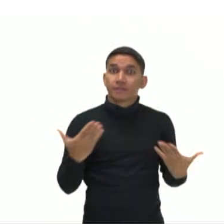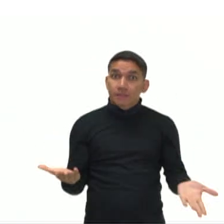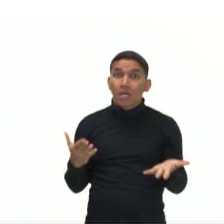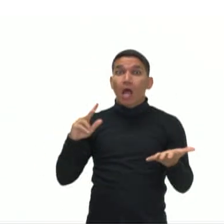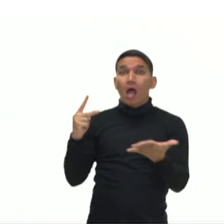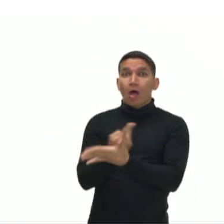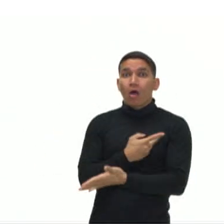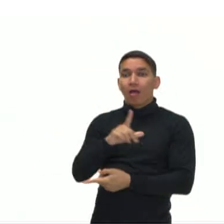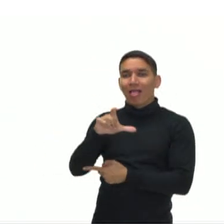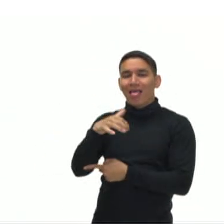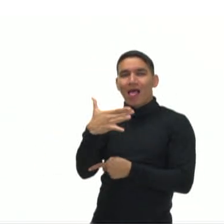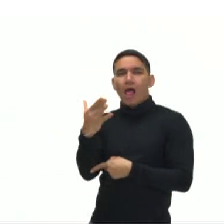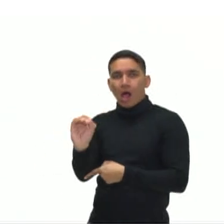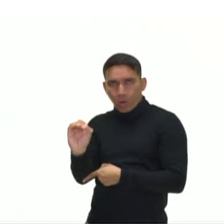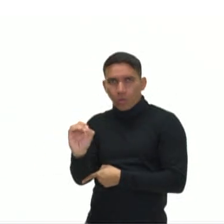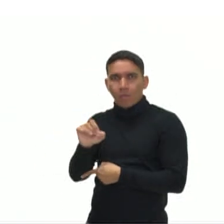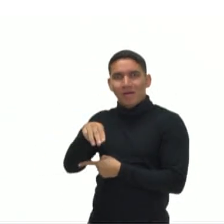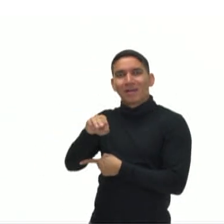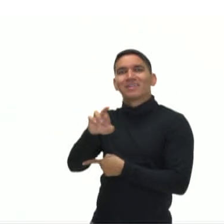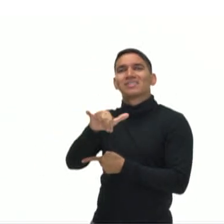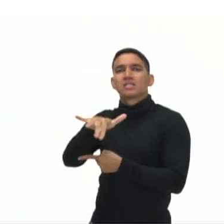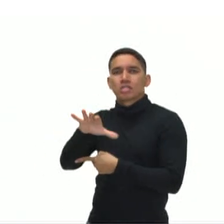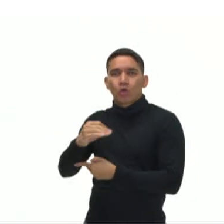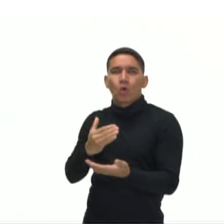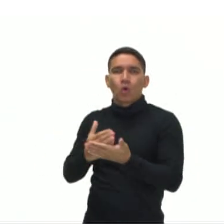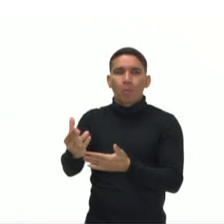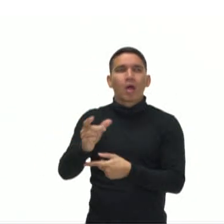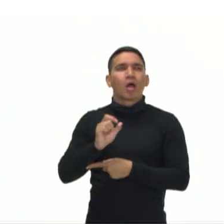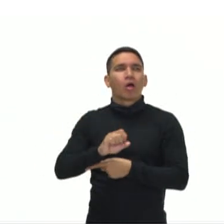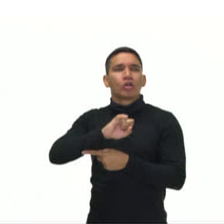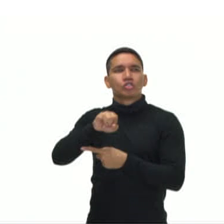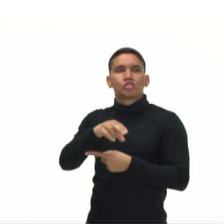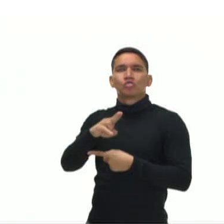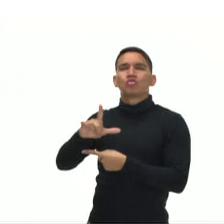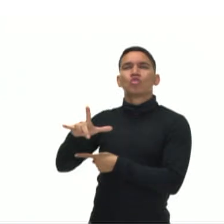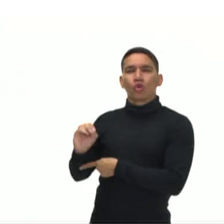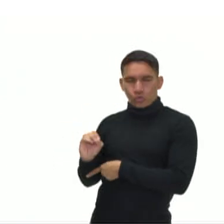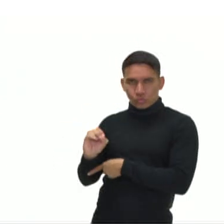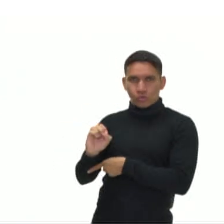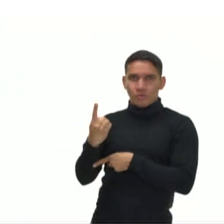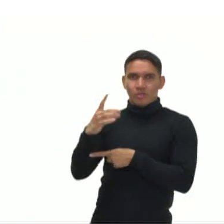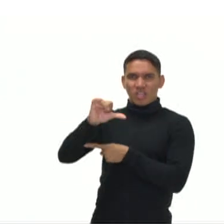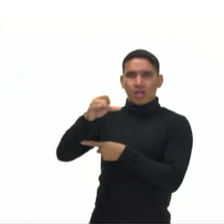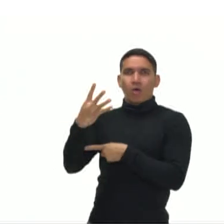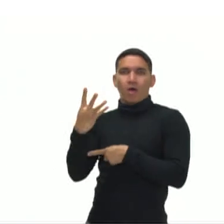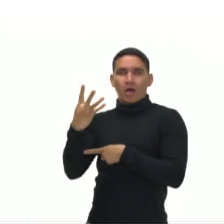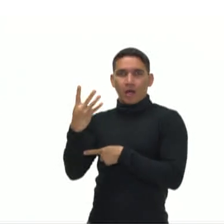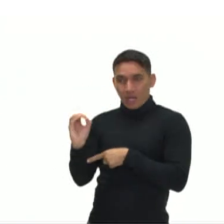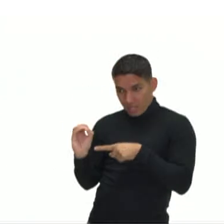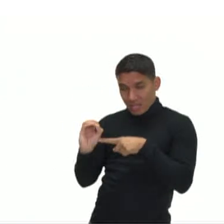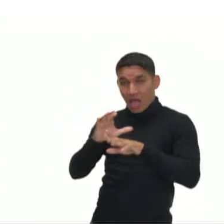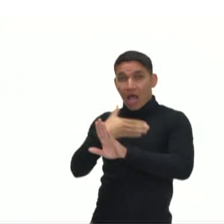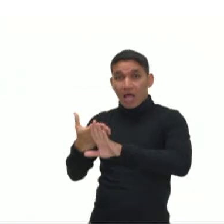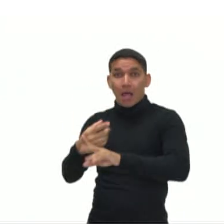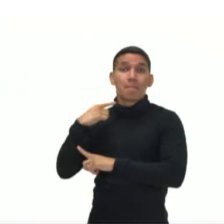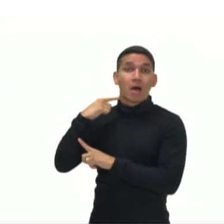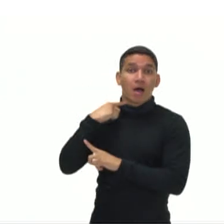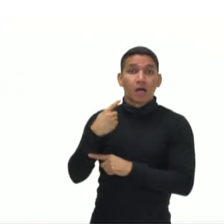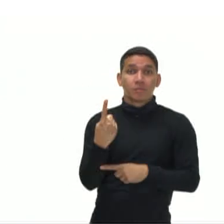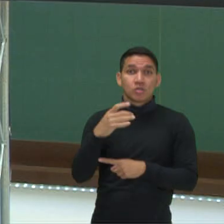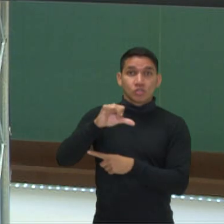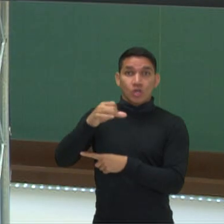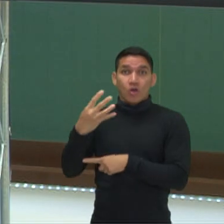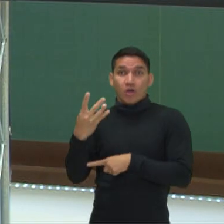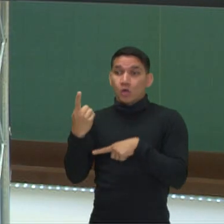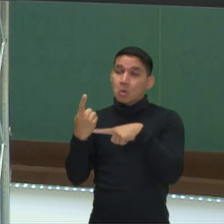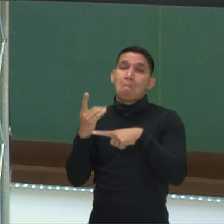que foi iniciada em julho de 1940 e durou até maio de 1941, visava derrotar a Inglaterra, mas